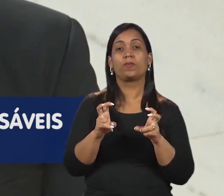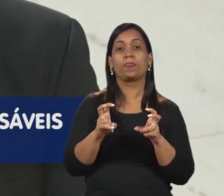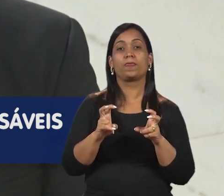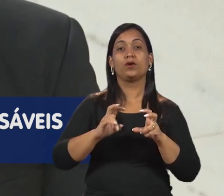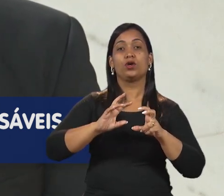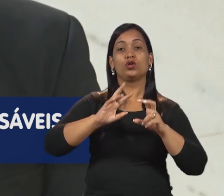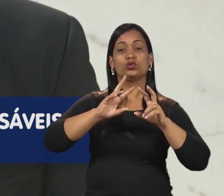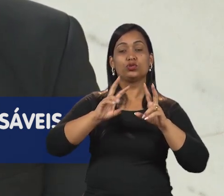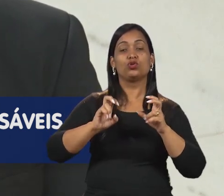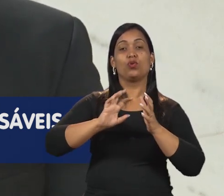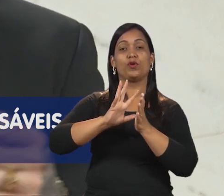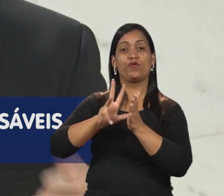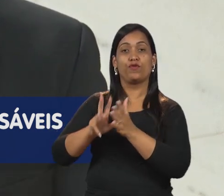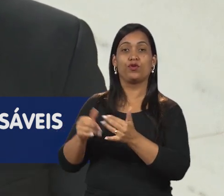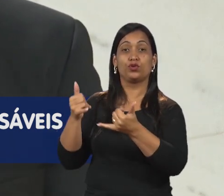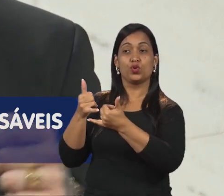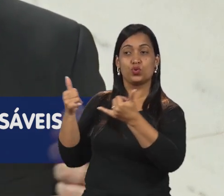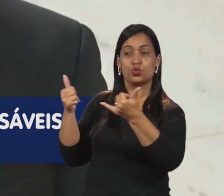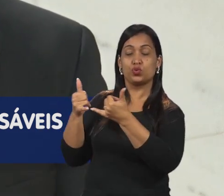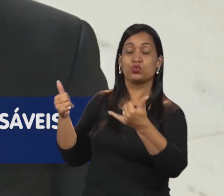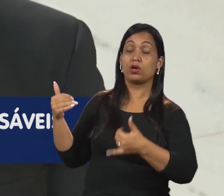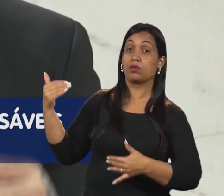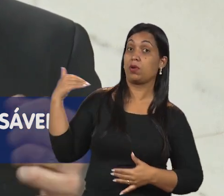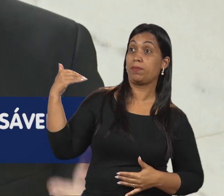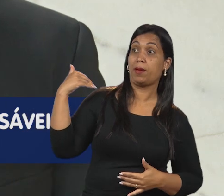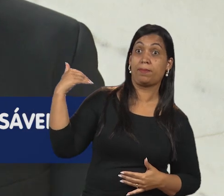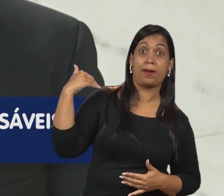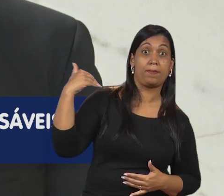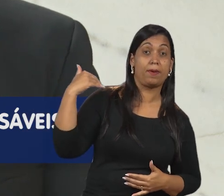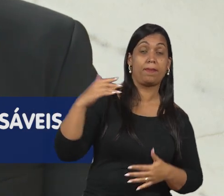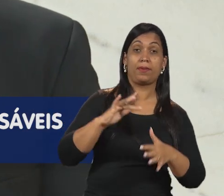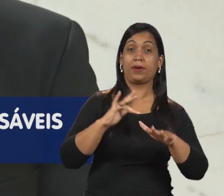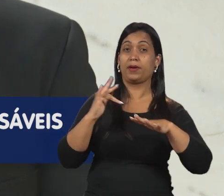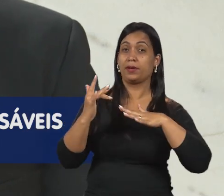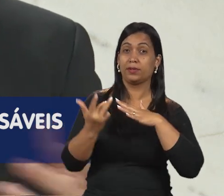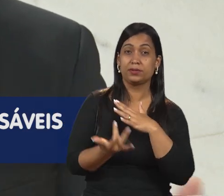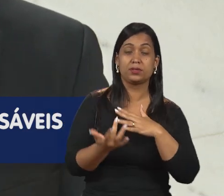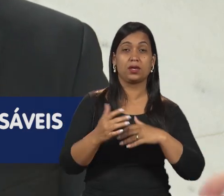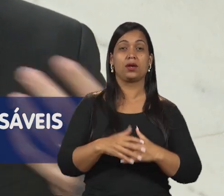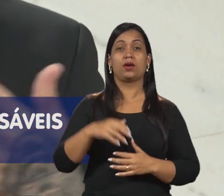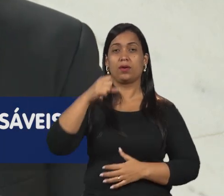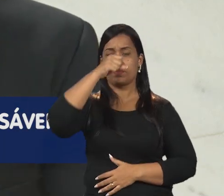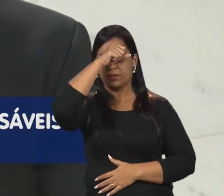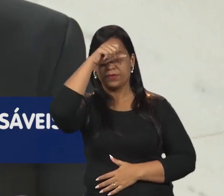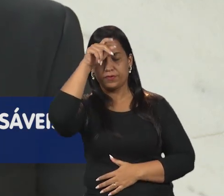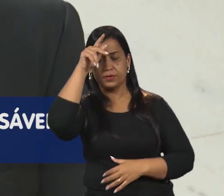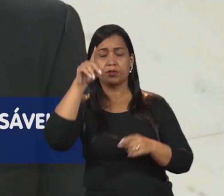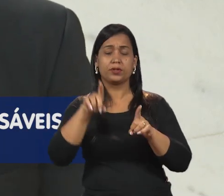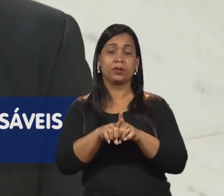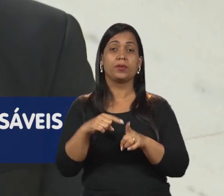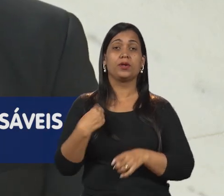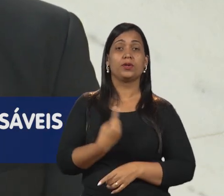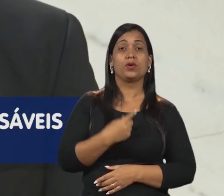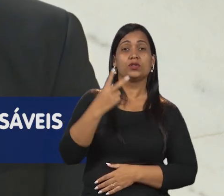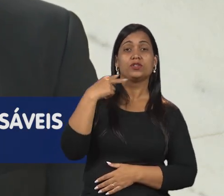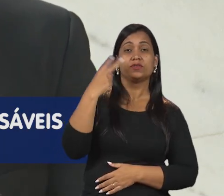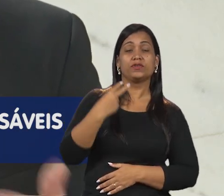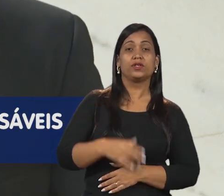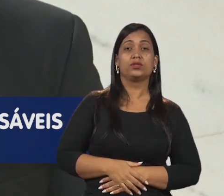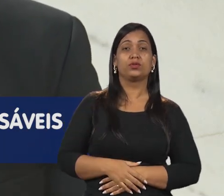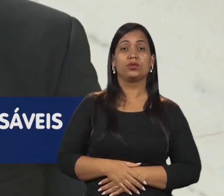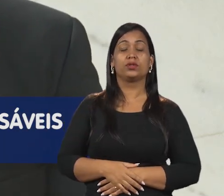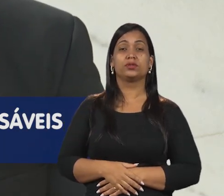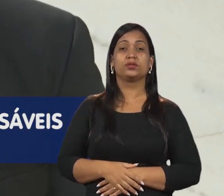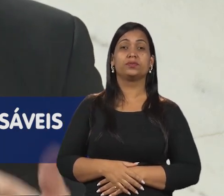de fios. E essa era uma cobrança que eu recebi em rede social, a própria prefeitura, nós vereadores, né, de uma maneira